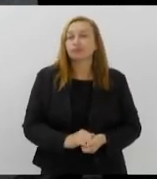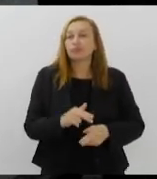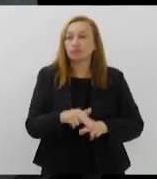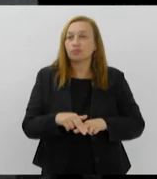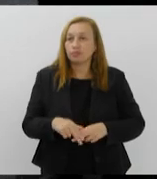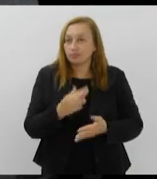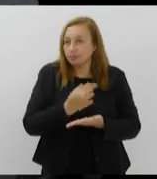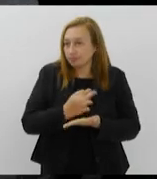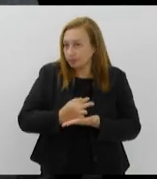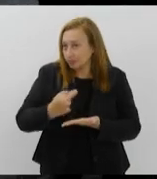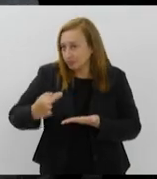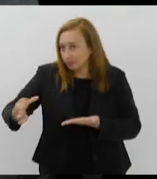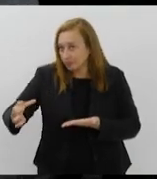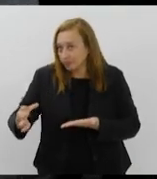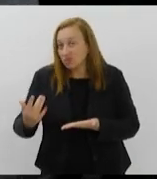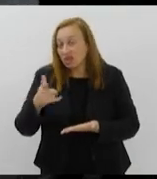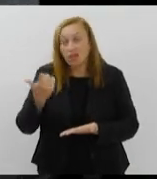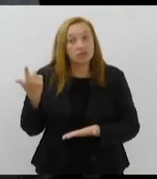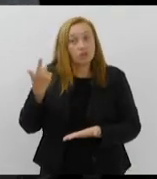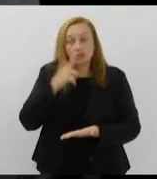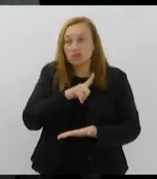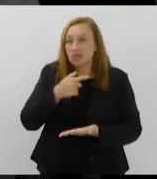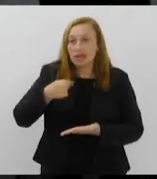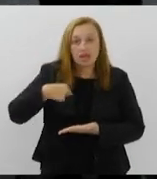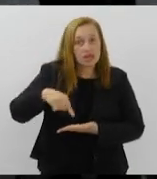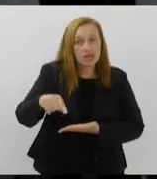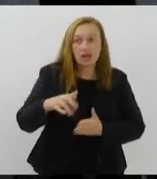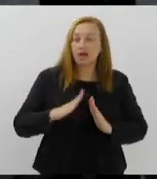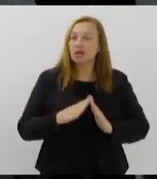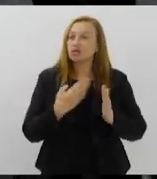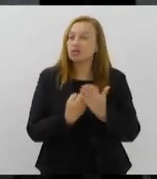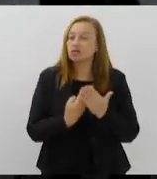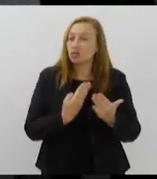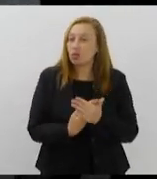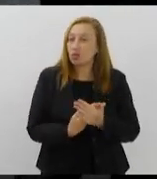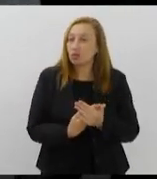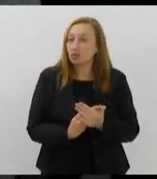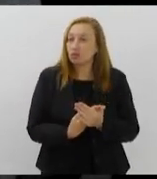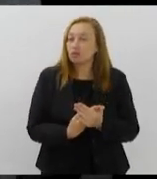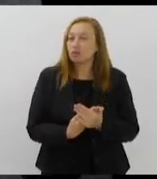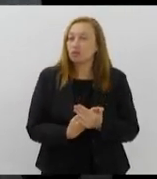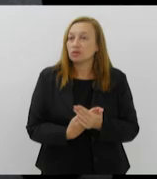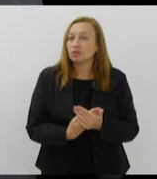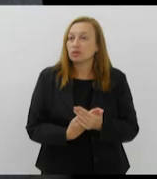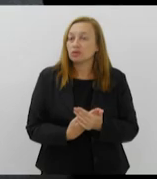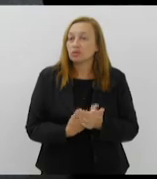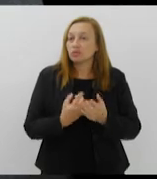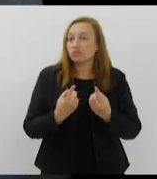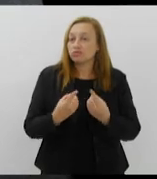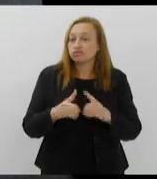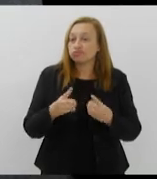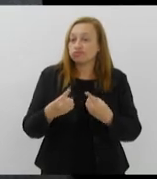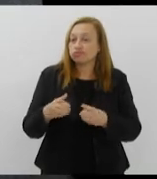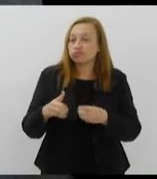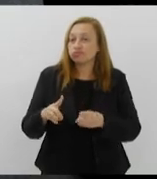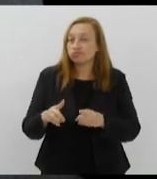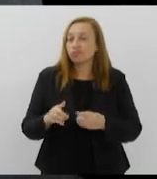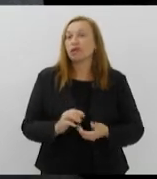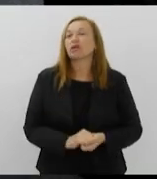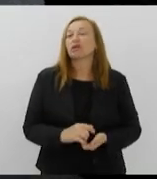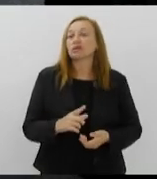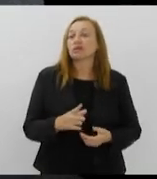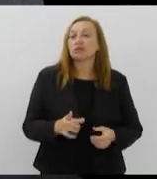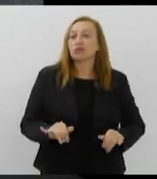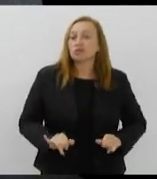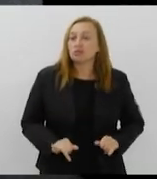faltas, porque ele não consegue mais ir à escola diante de tanta perseguição que ele sofre, e aí